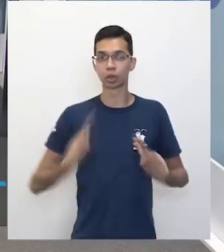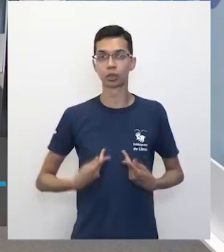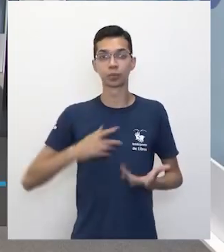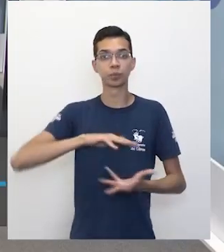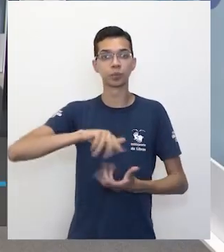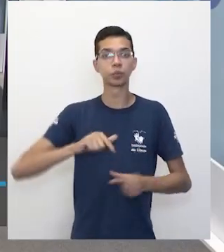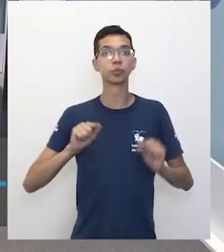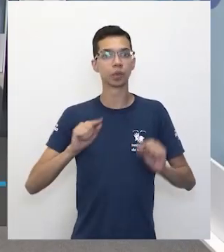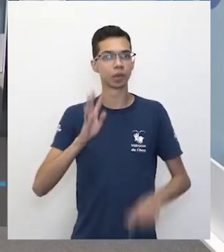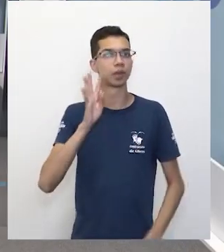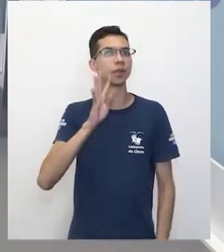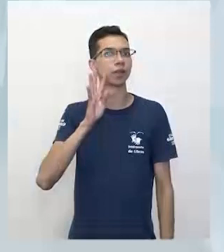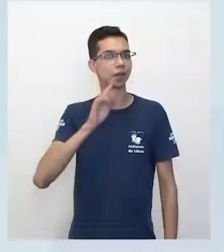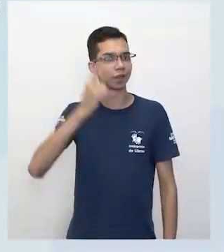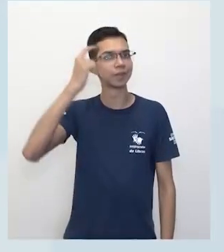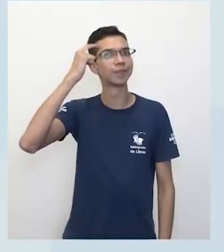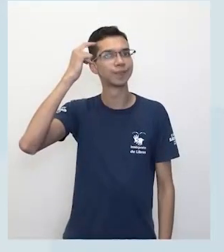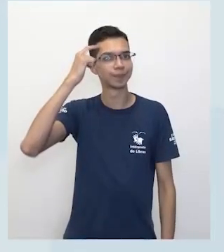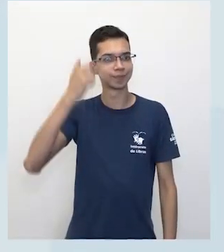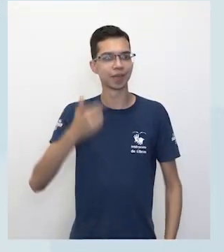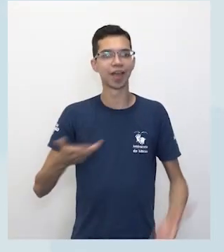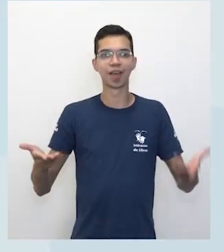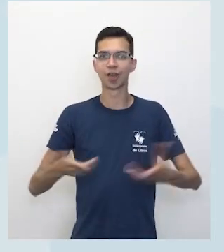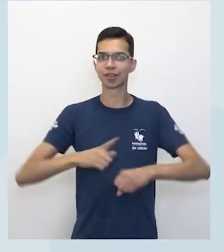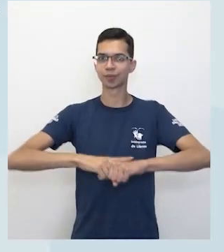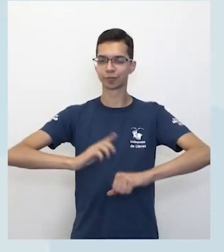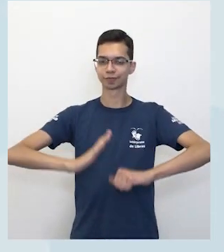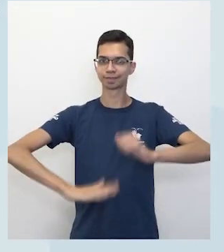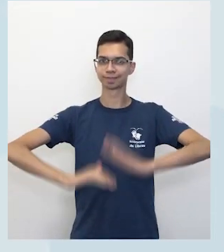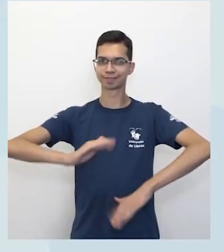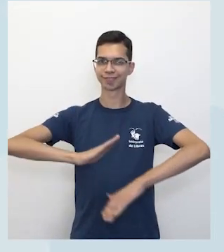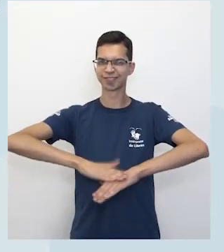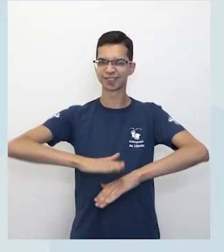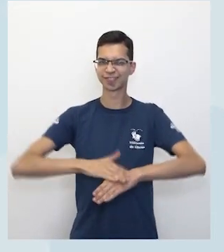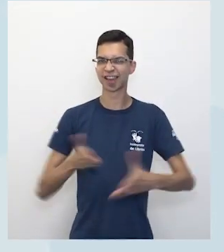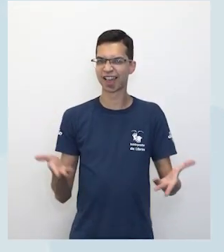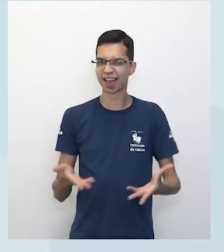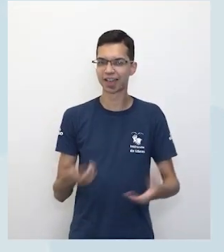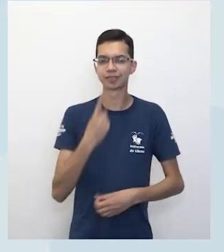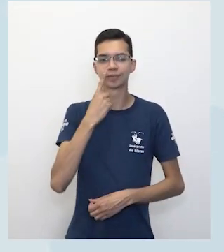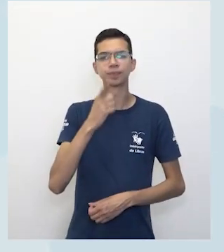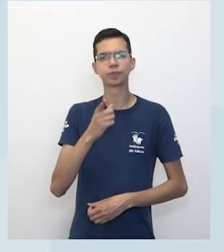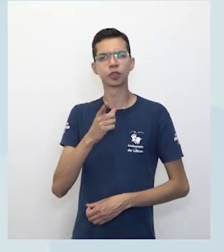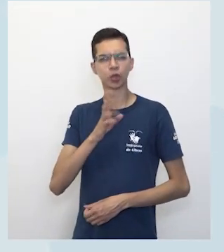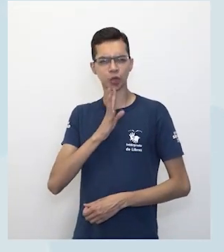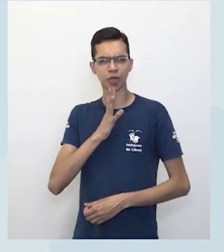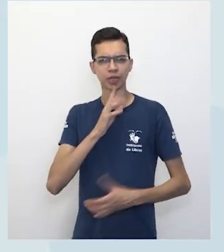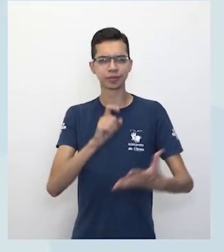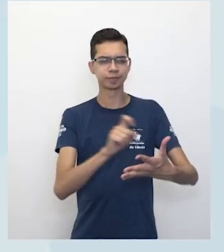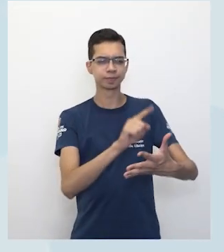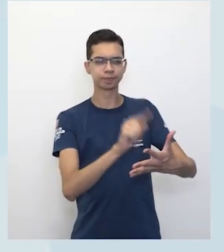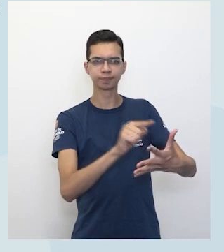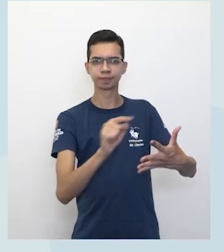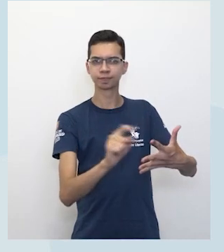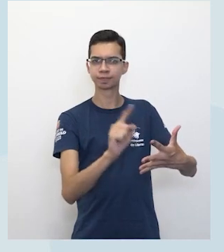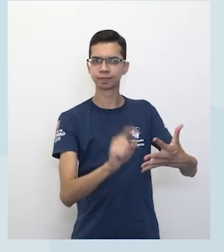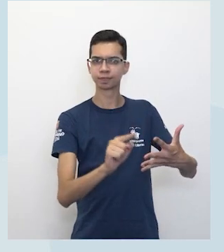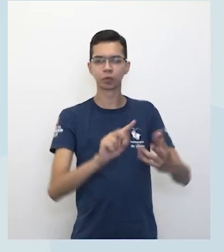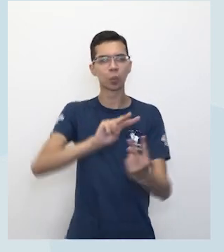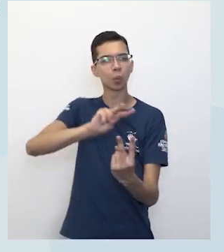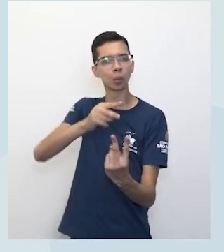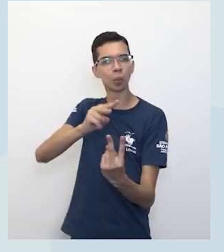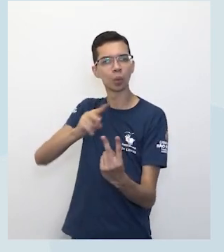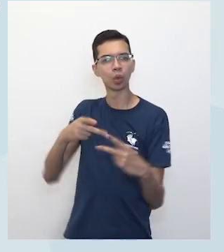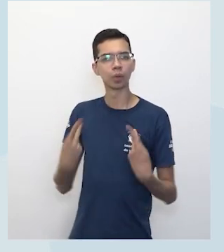pensar. E agora nosso momento mão na massa. Você conhece outras hipóteses da chegada dos seres humanos à América?